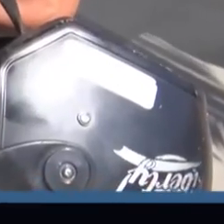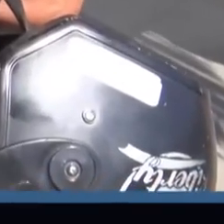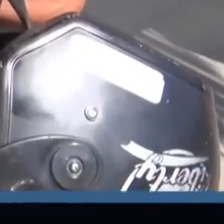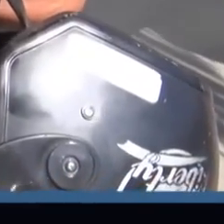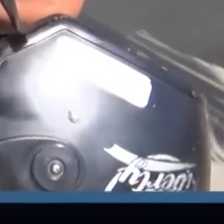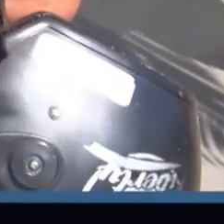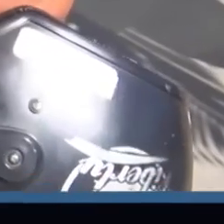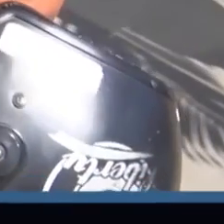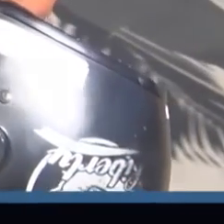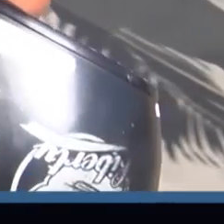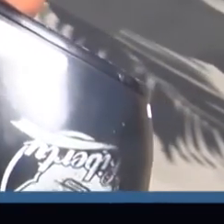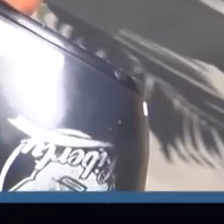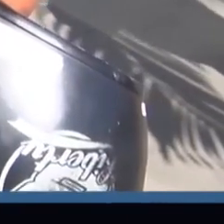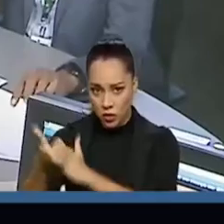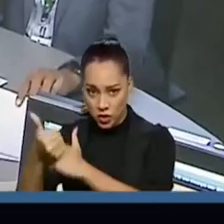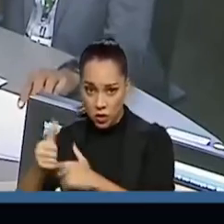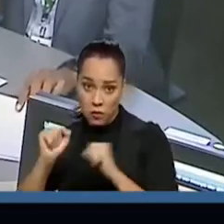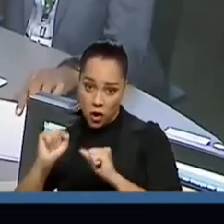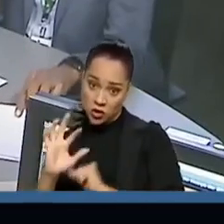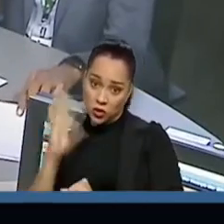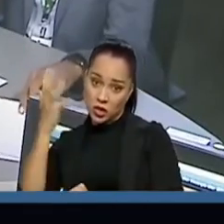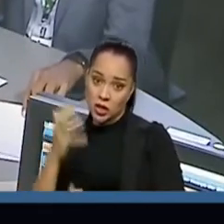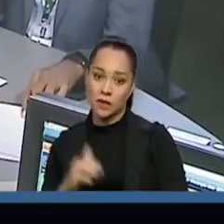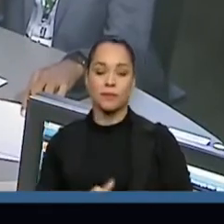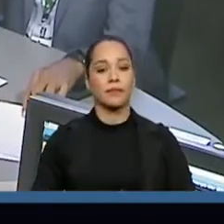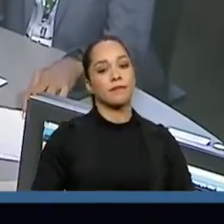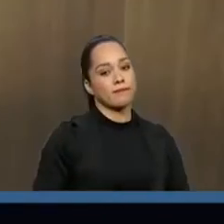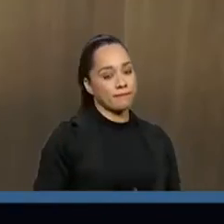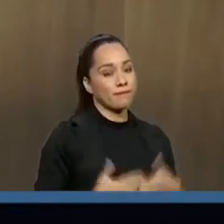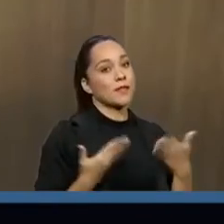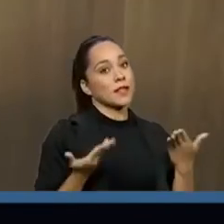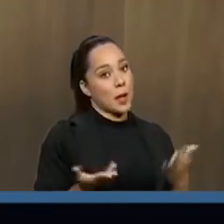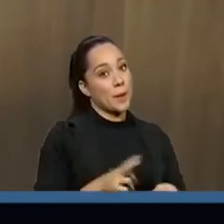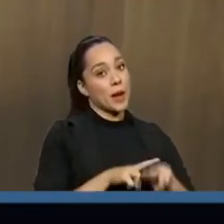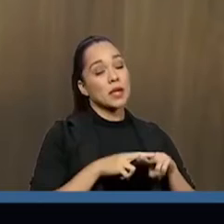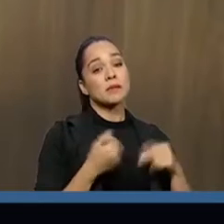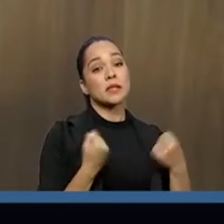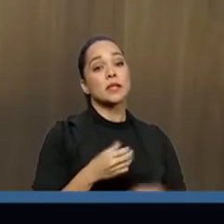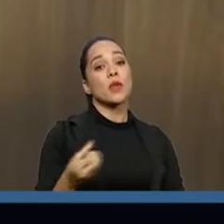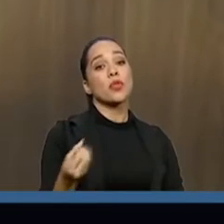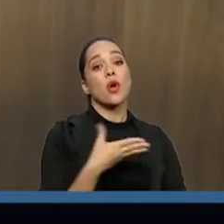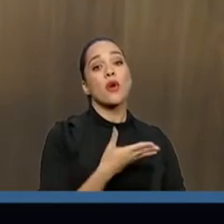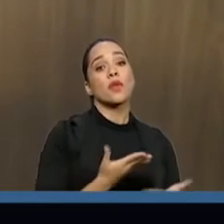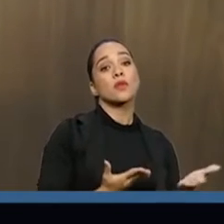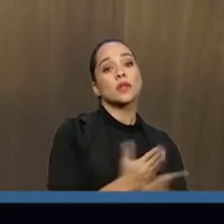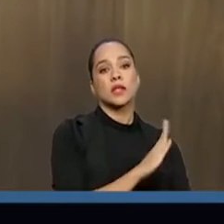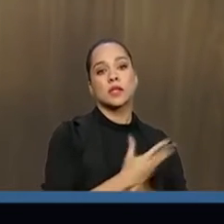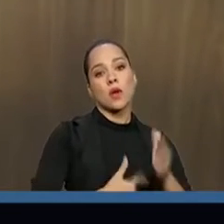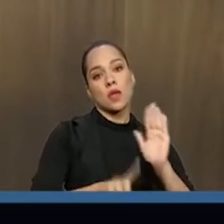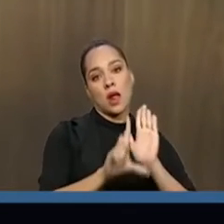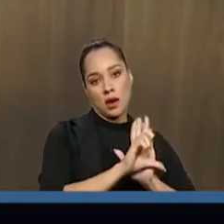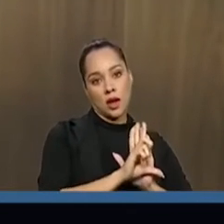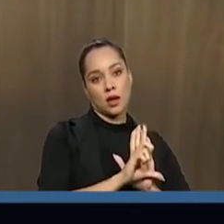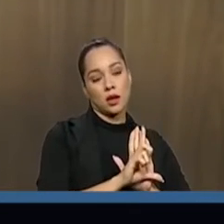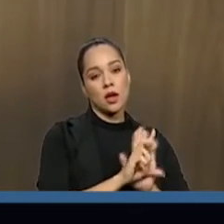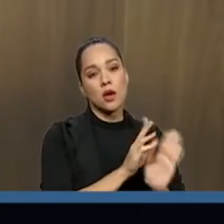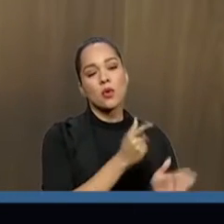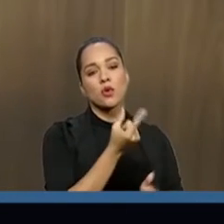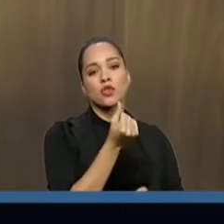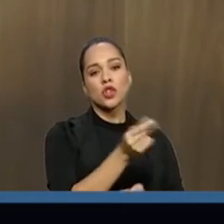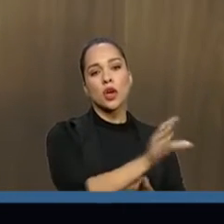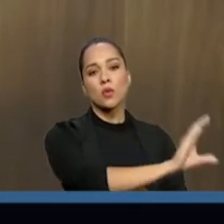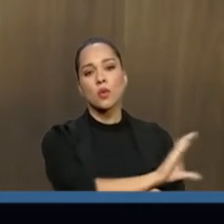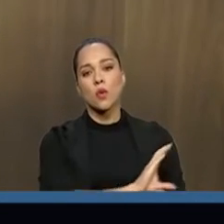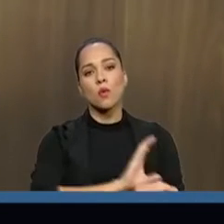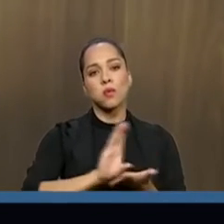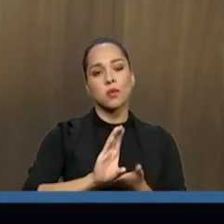família e os valores podem variar. Para isso, teria que ter uma nova autorização legislativa, né, com apontamento de